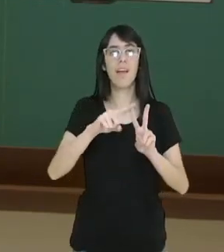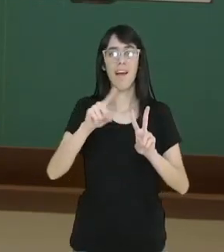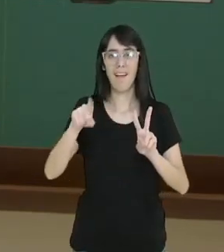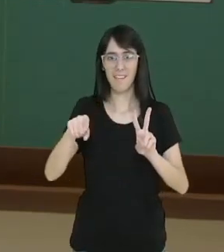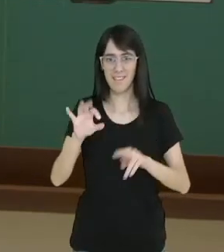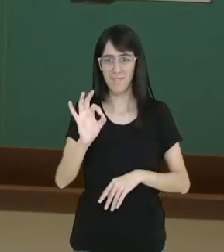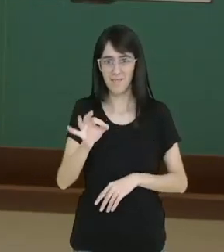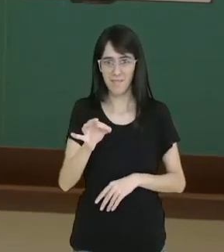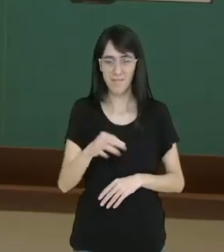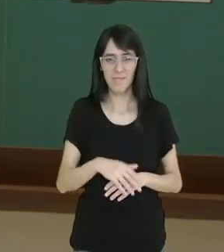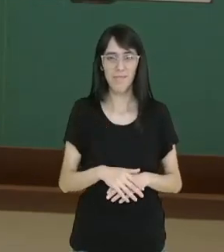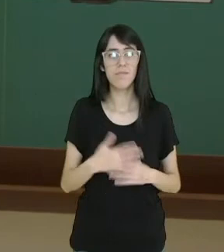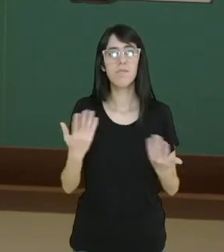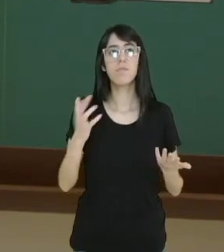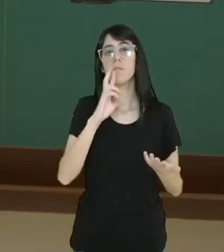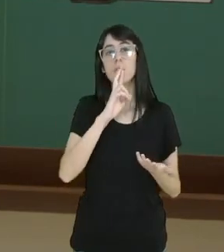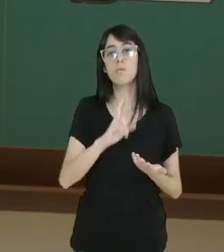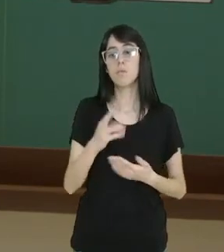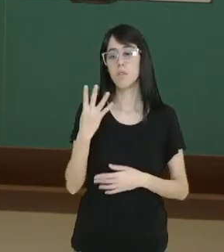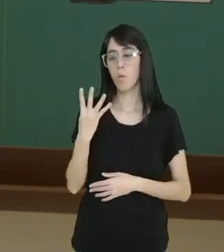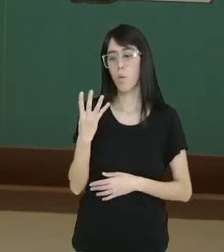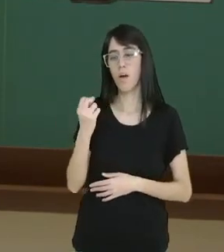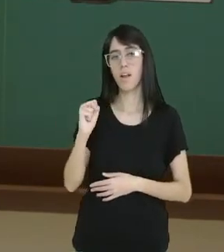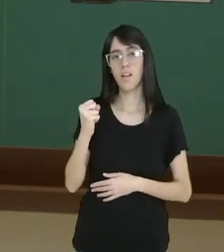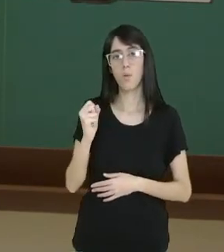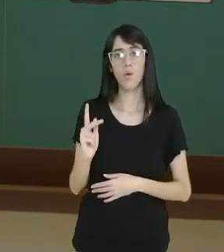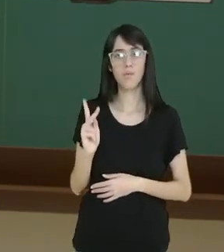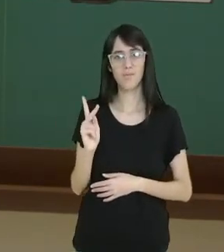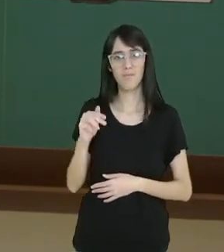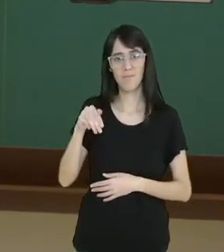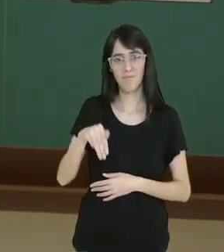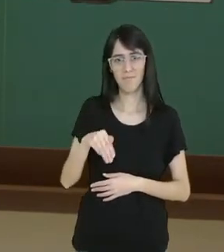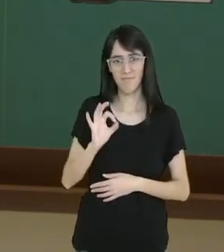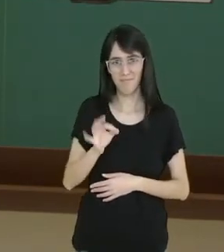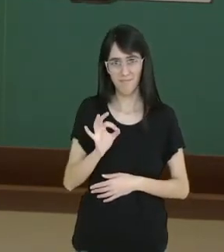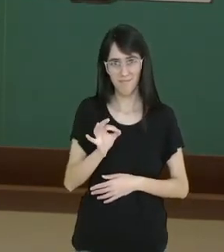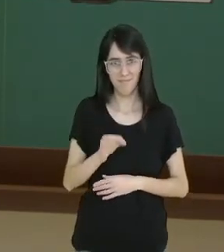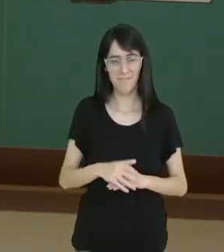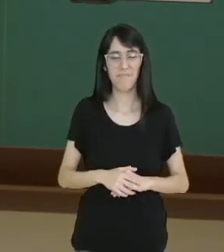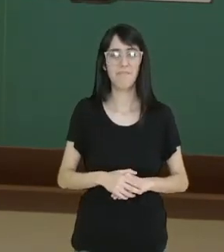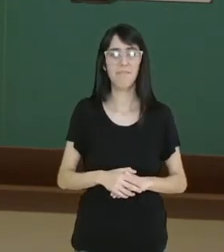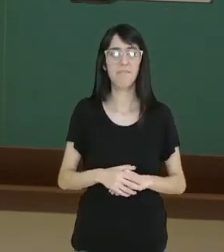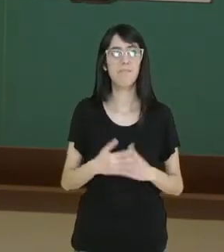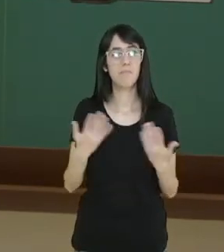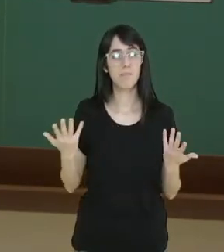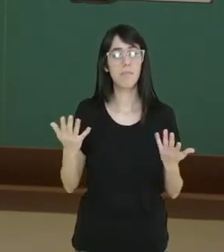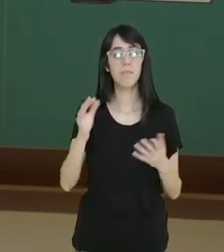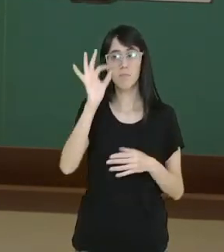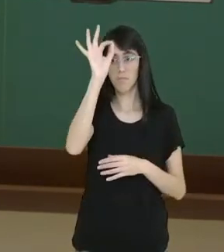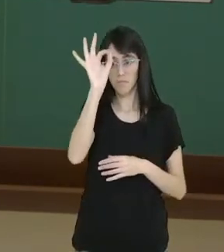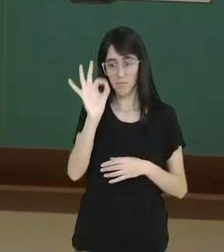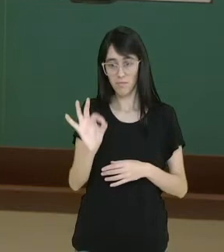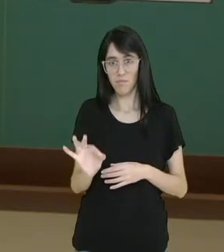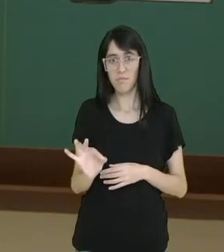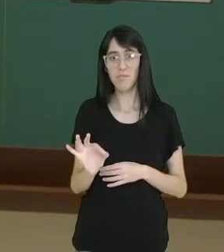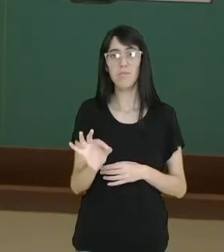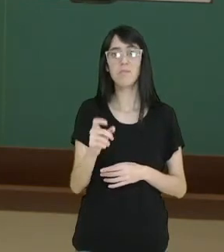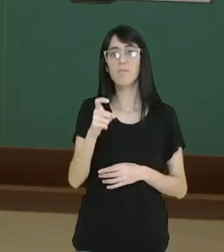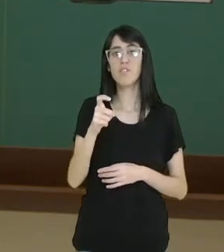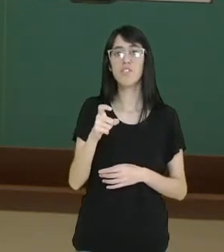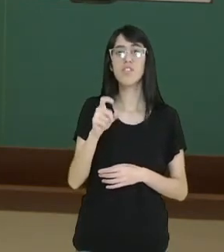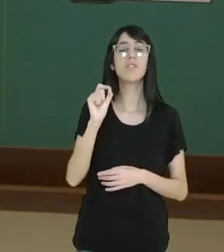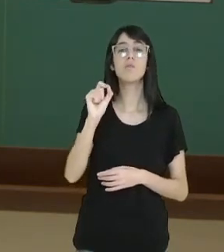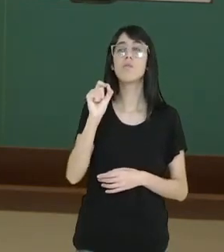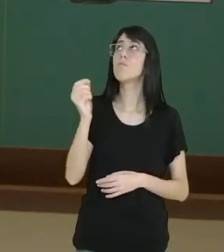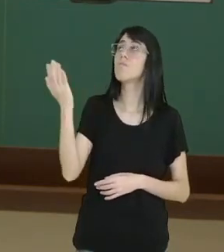vai dar 48 km, tá bom? 48 quilômetros. Então, o tamanho dessa estrada, o comprimento